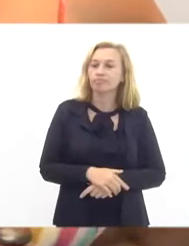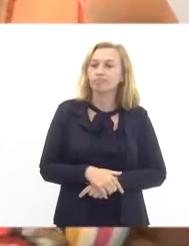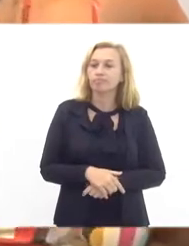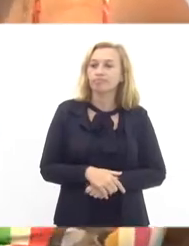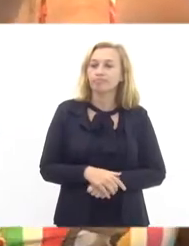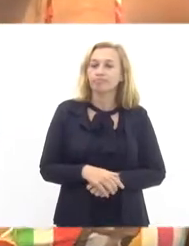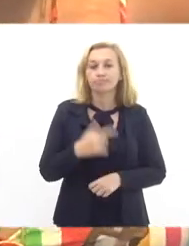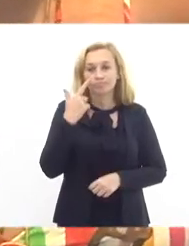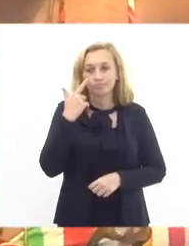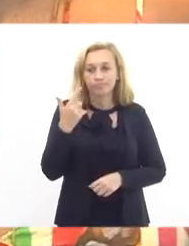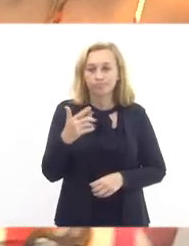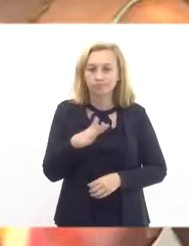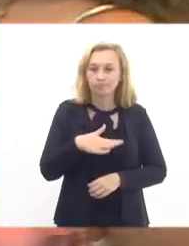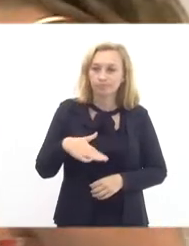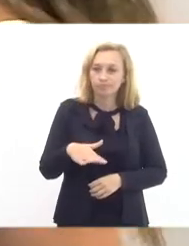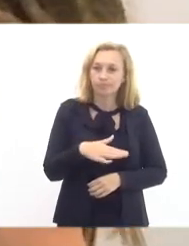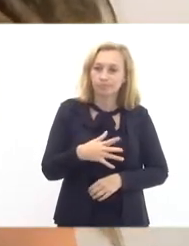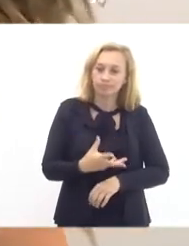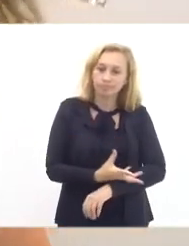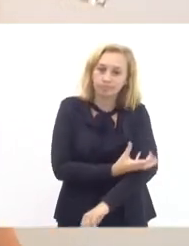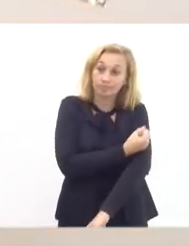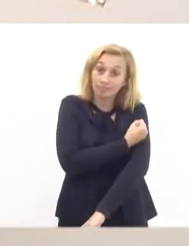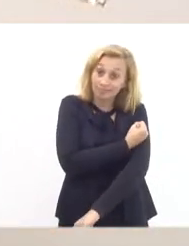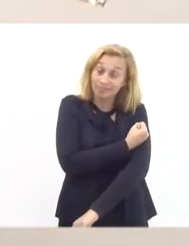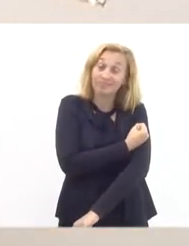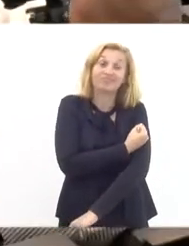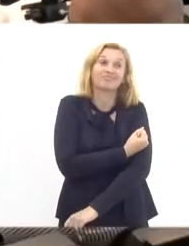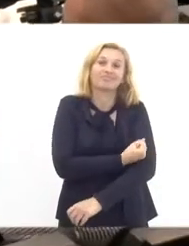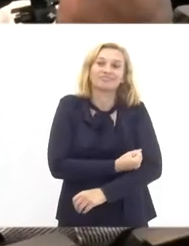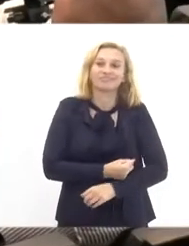ver Cleise Campos emocionada me emociona,